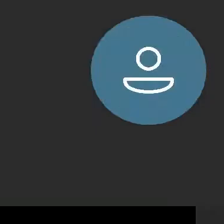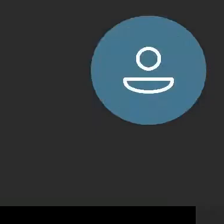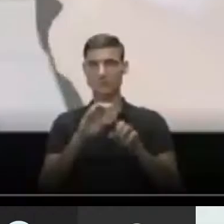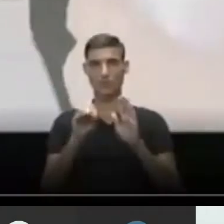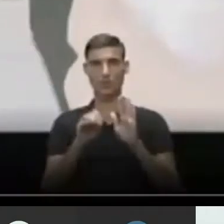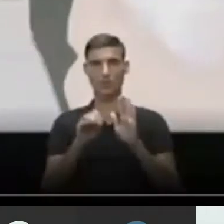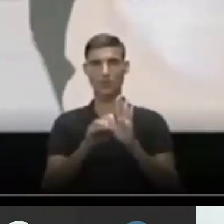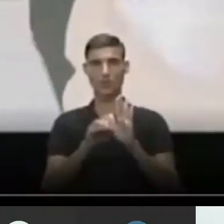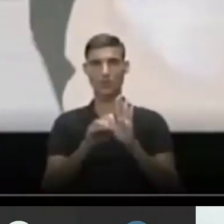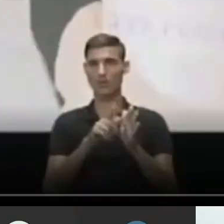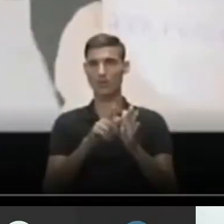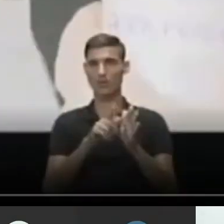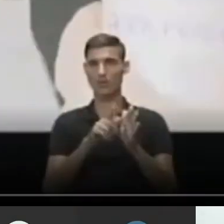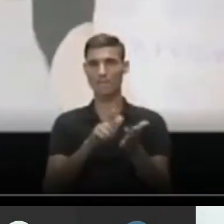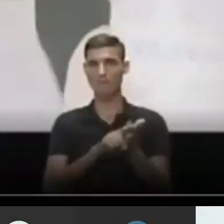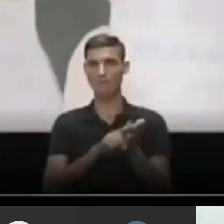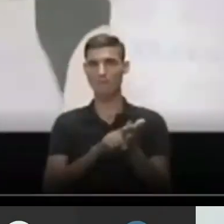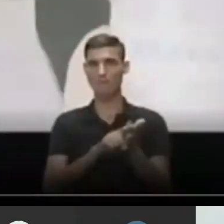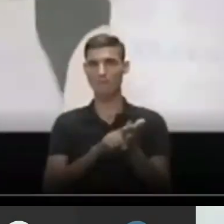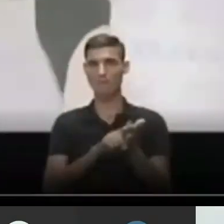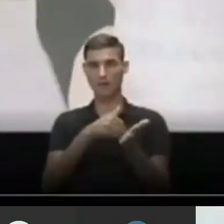Apareceu o vídeo aí, gente?